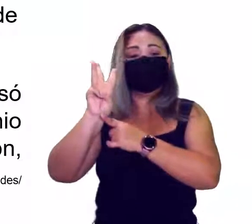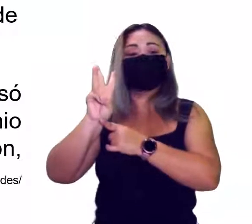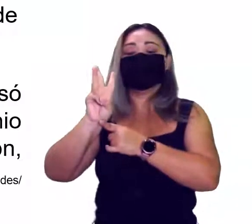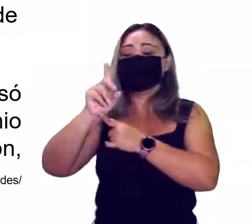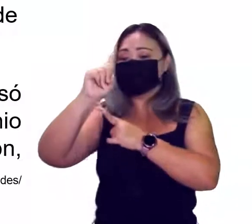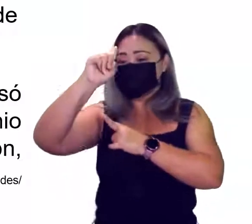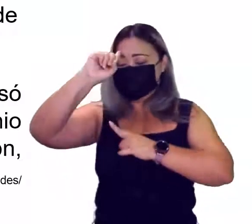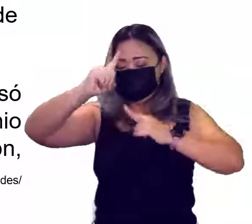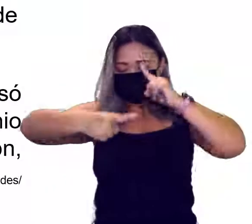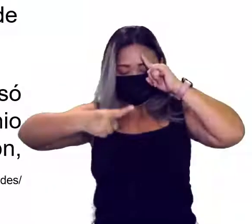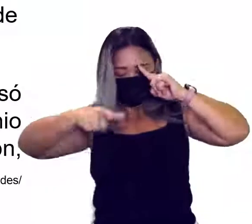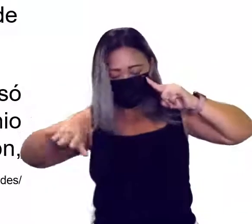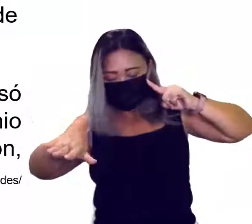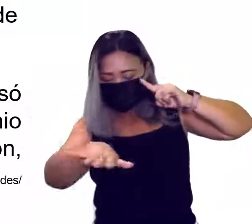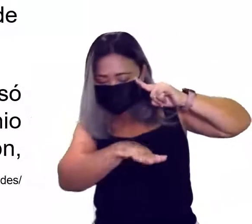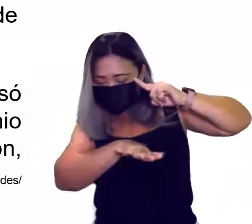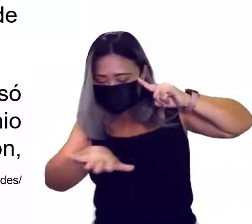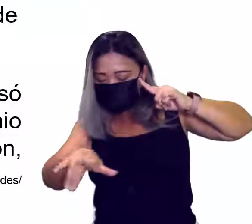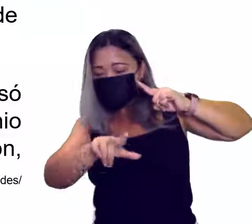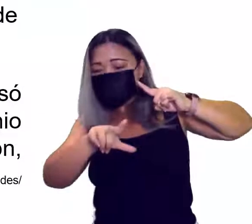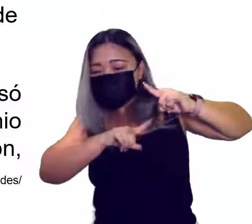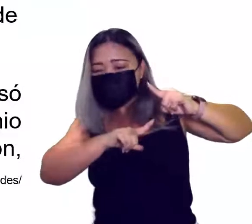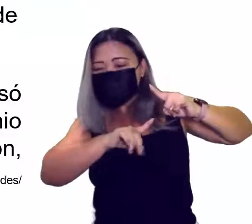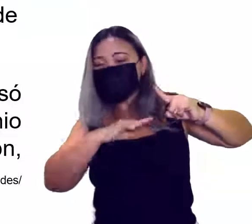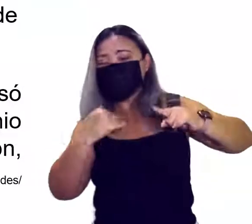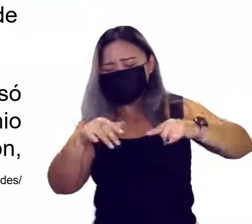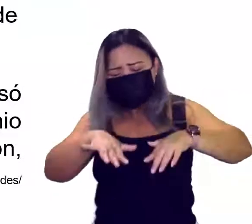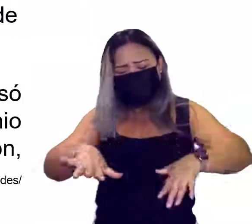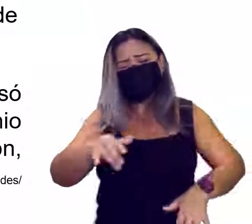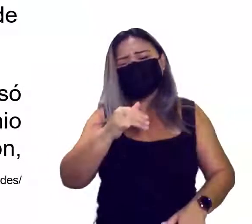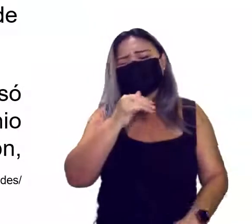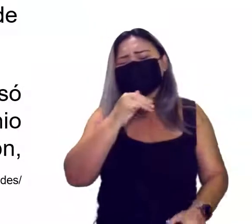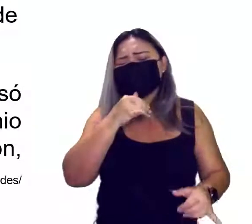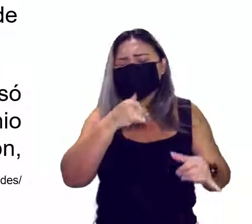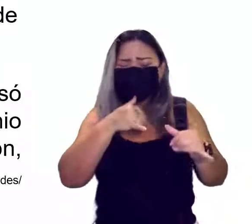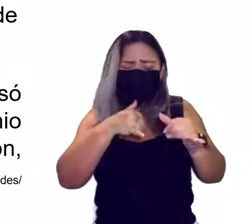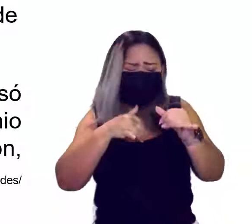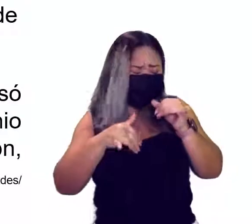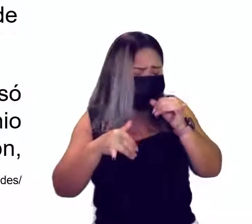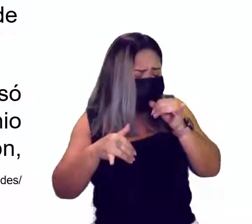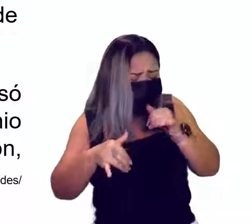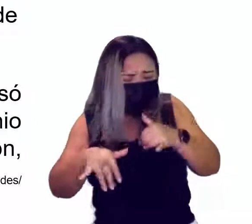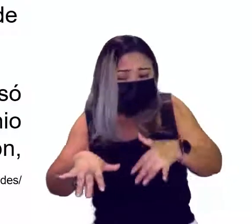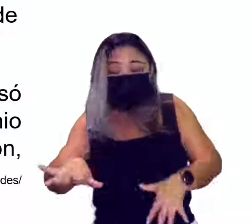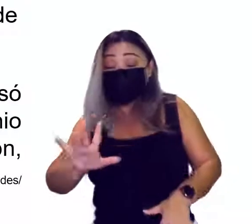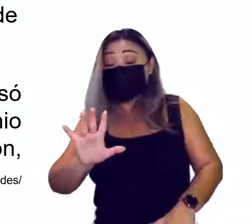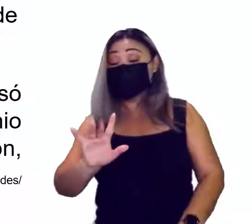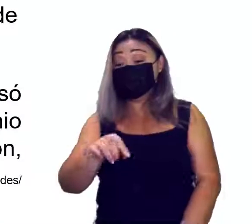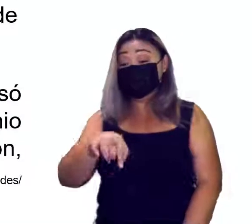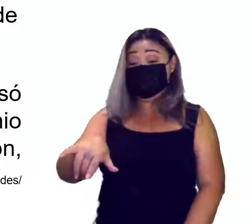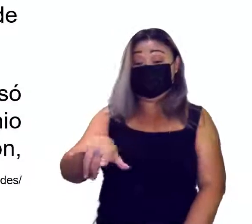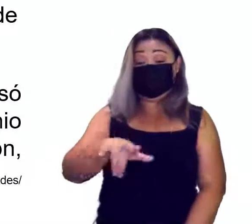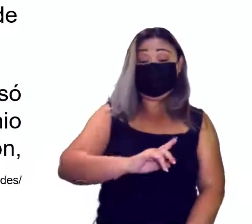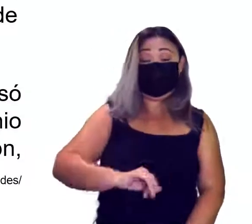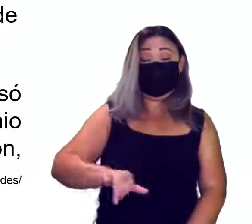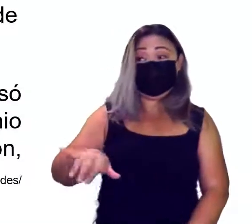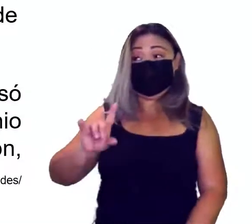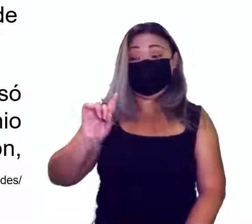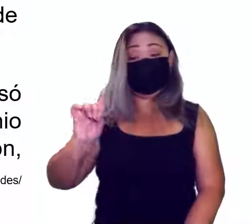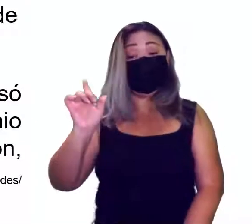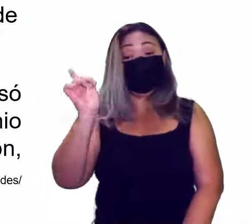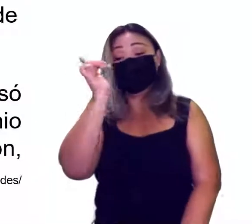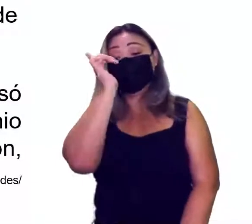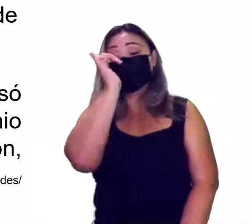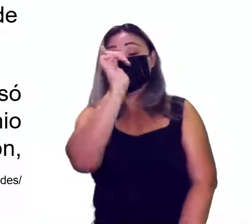reino dos mortos, um lugar onde só imperava a tristeza. Eu não quero ir para lá, não. Conseguiu esse